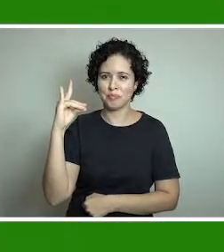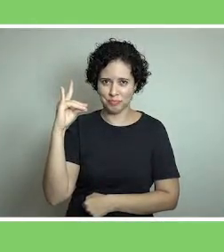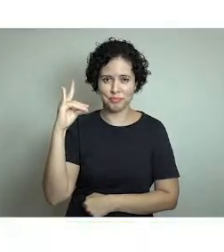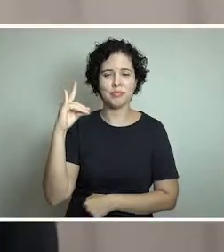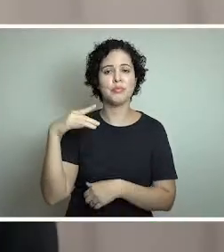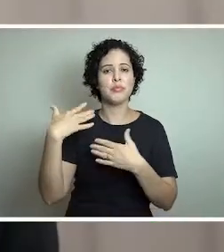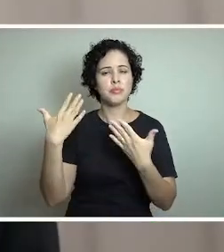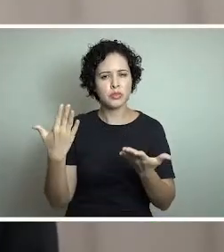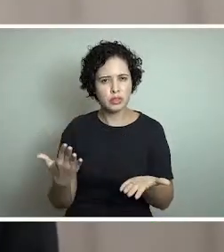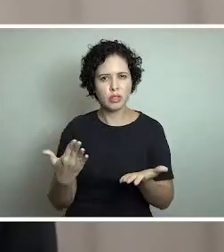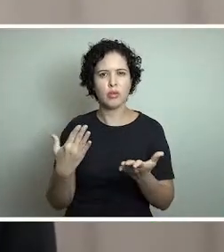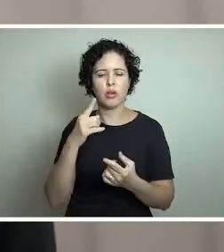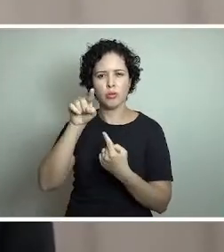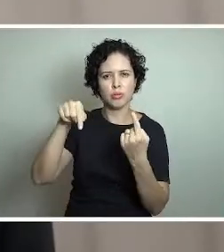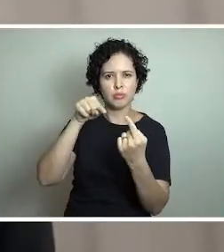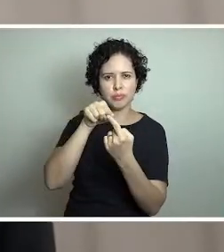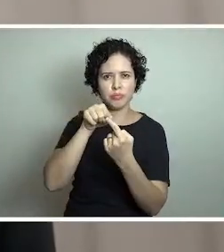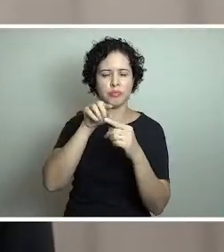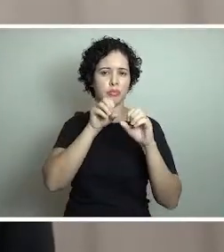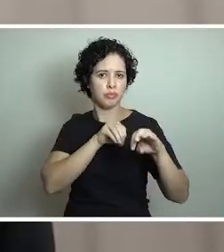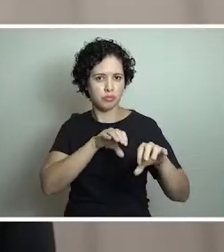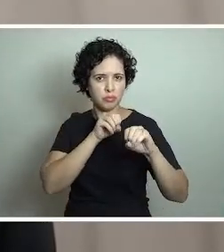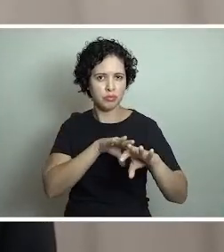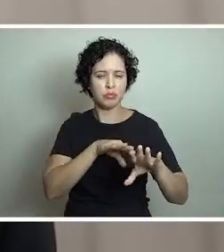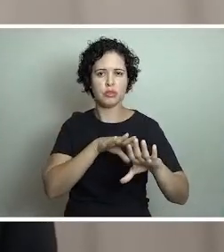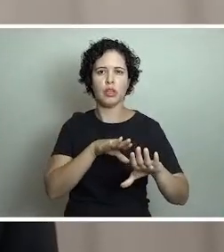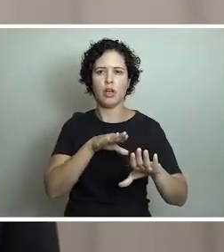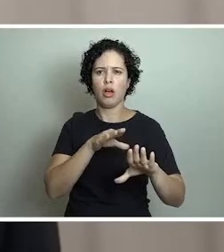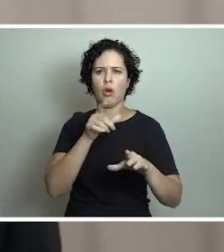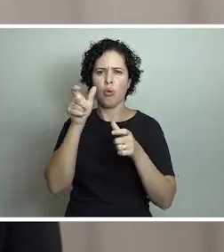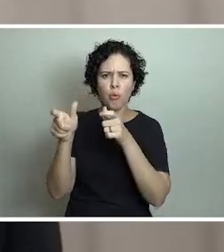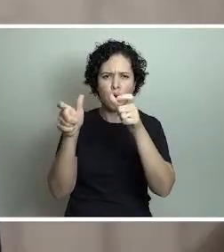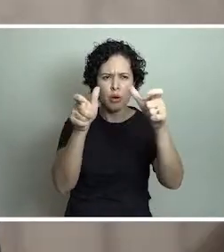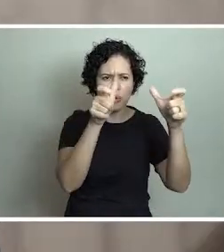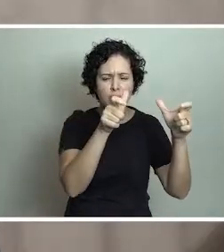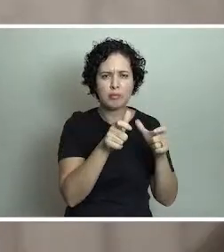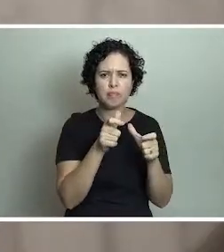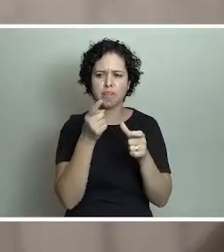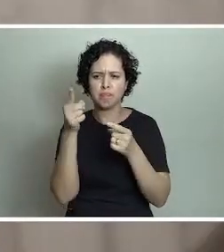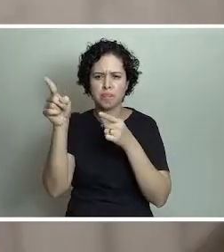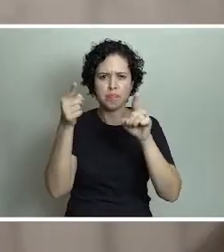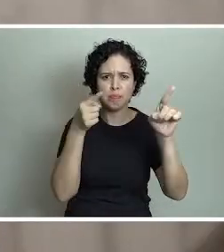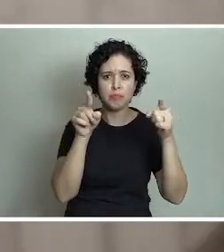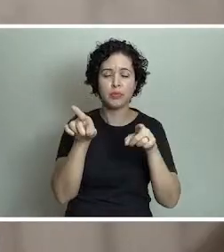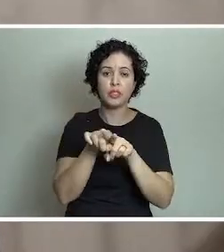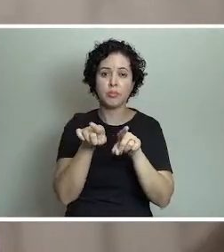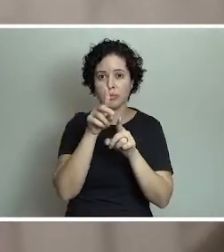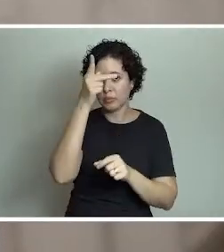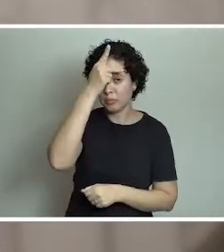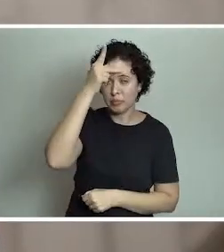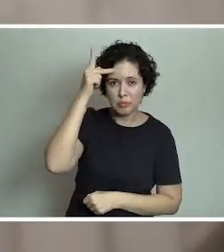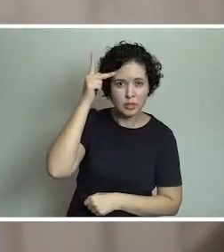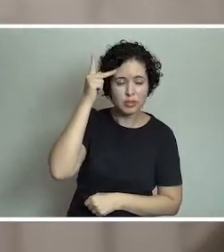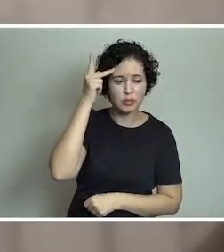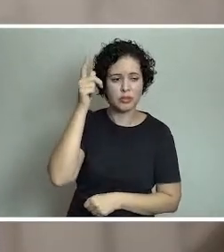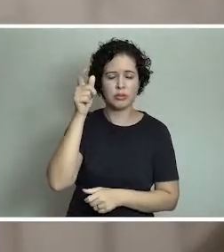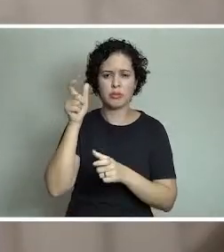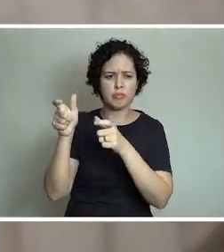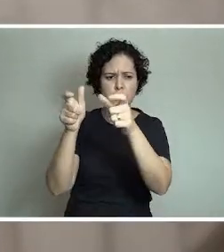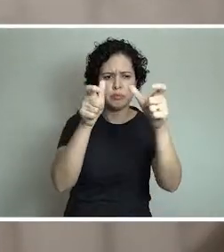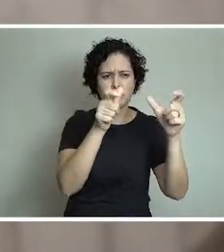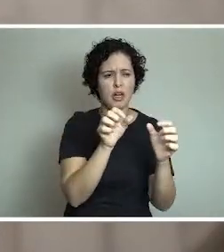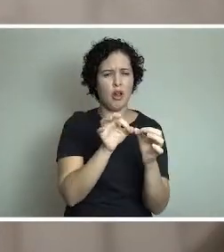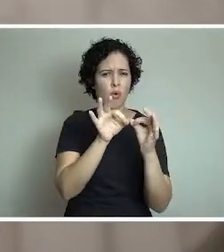Bolívia, buscando cumprir o objetivo da educação, chegando nos mais diversos locais e atendendo as pessoas que por vezes